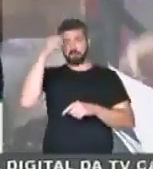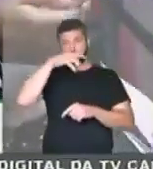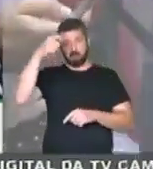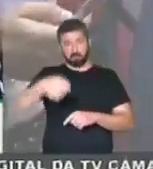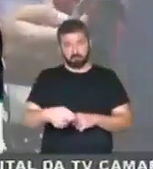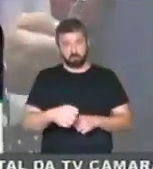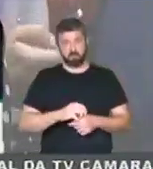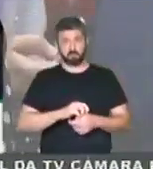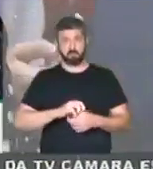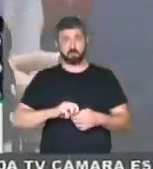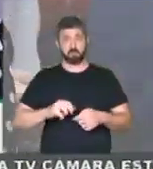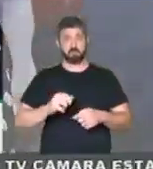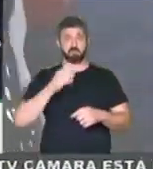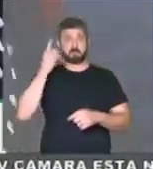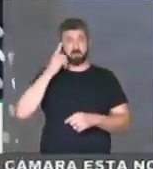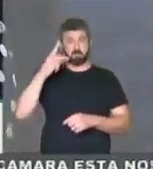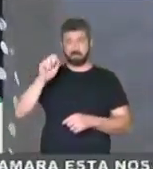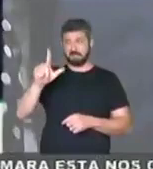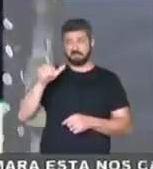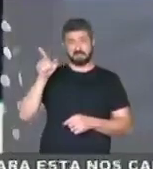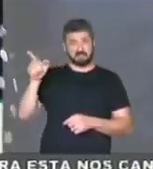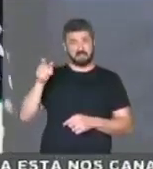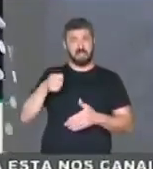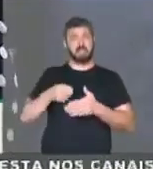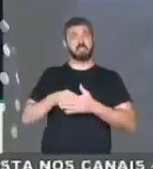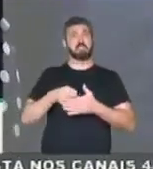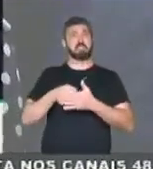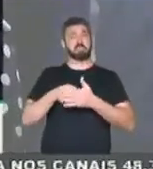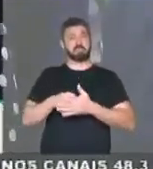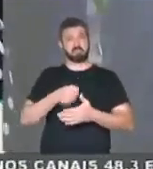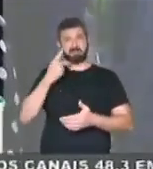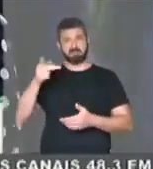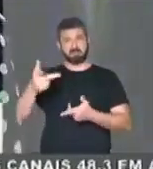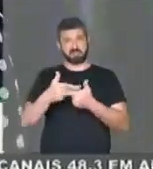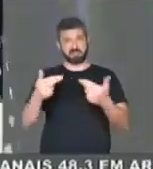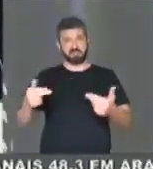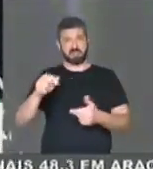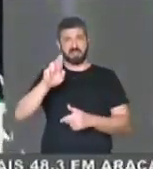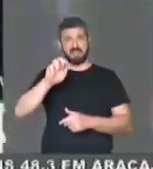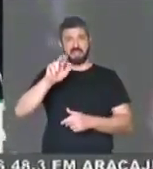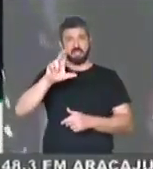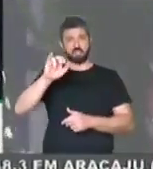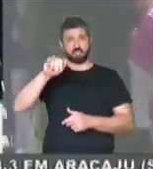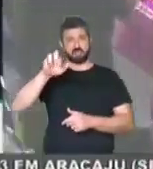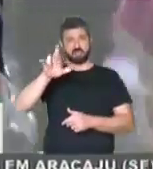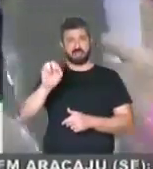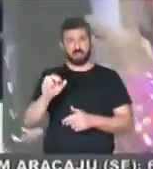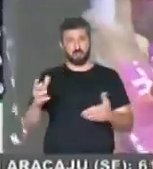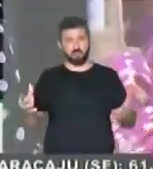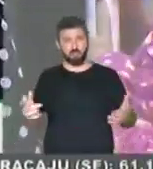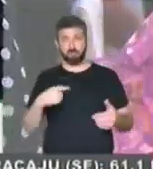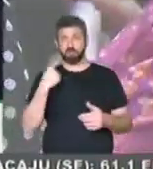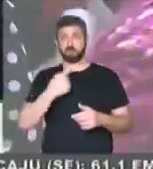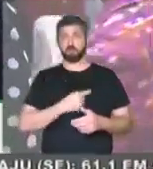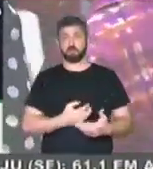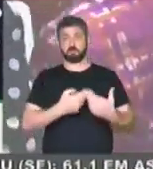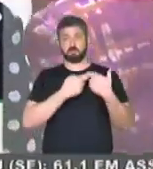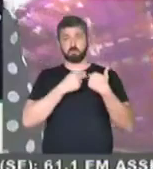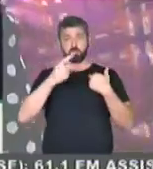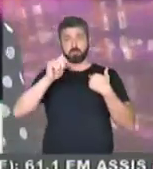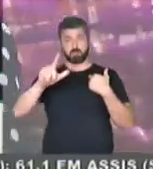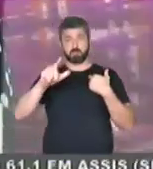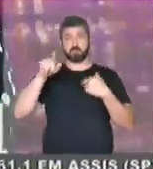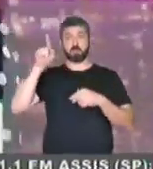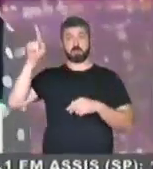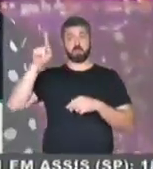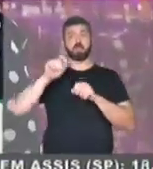autoritarismo, os deputados do PSL ainda insistam nessa agenda reacionária e fascista. Nossos mandatos do PSOL